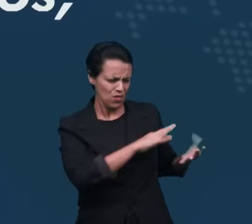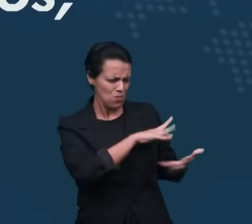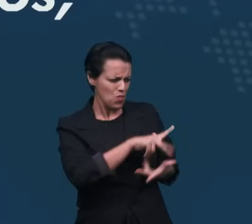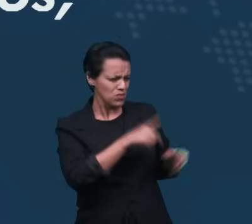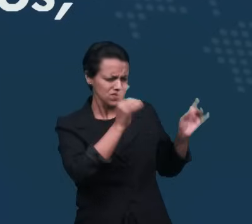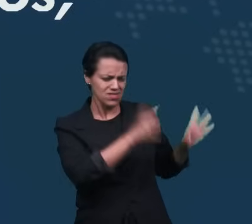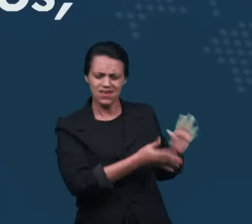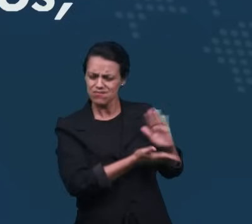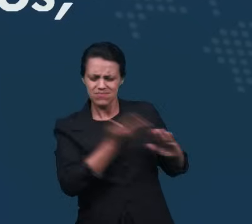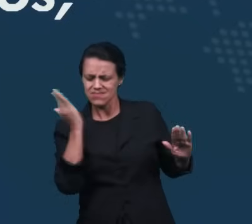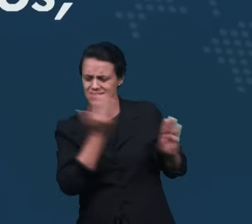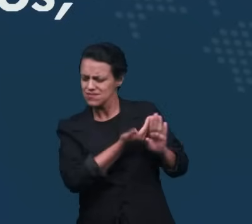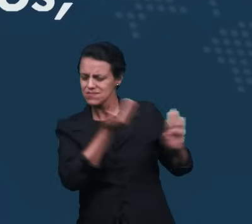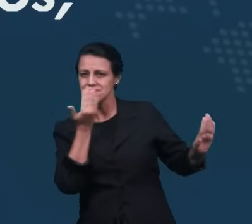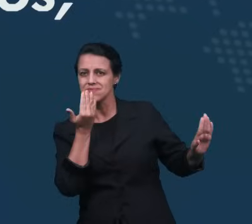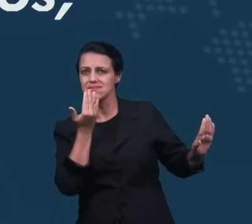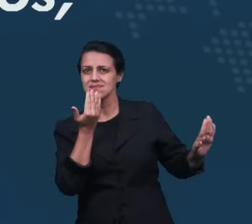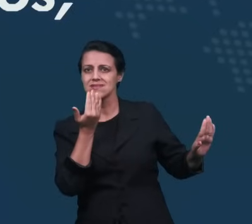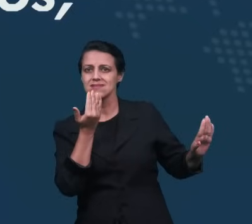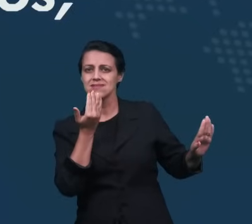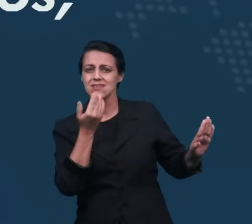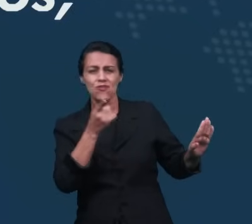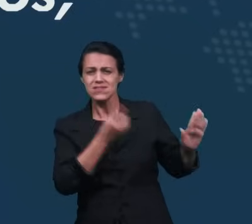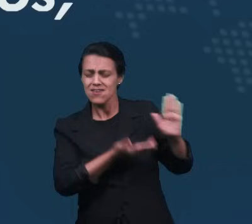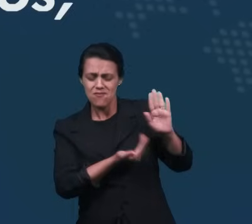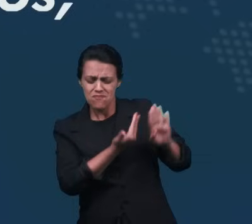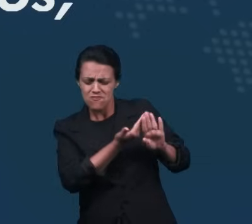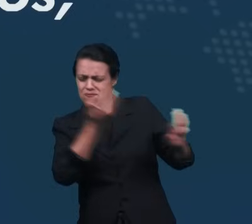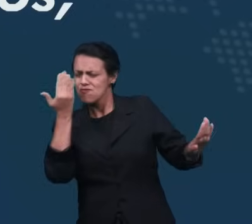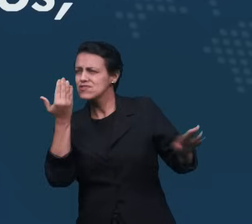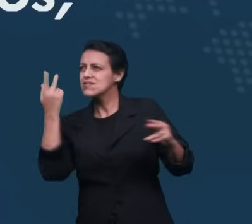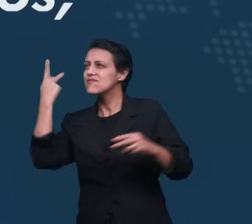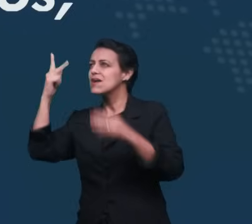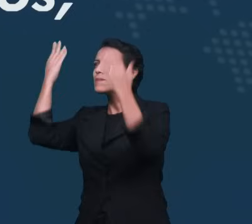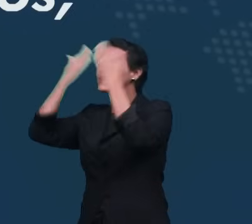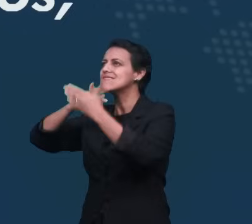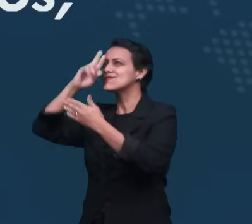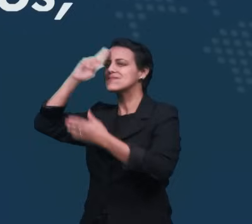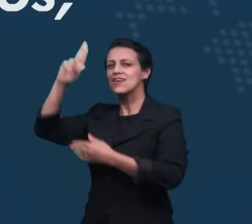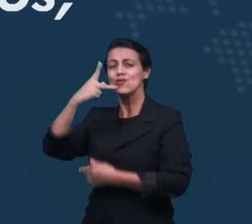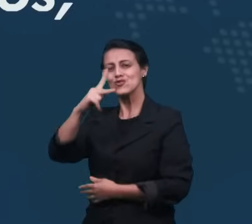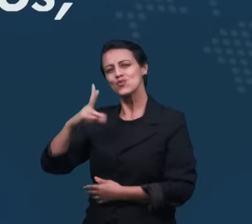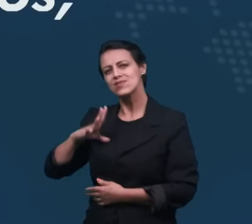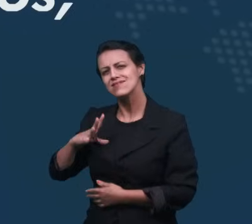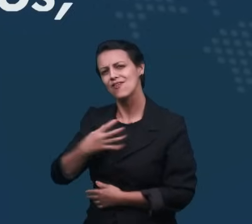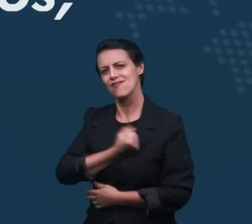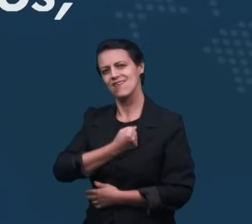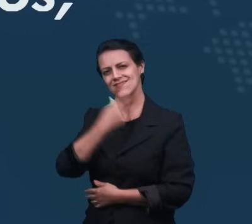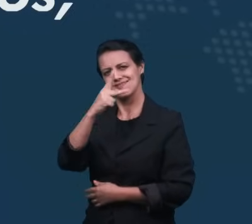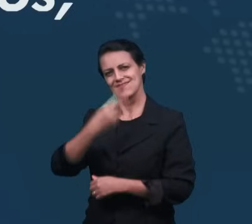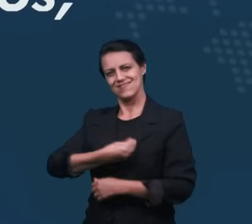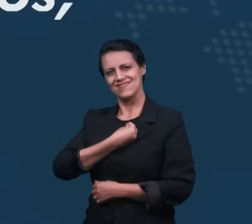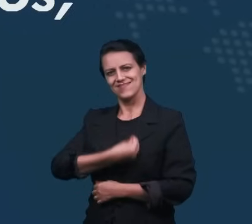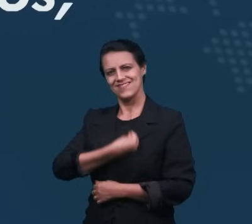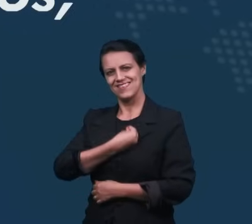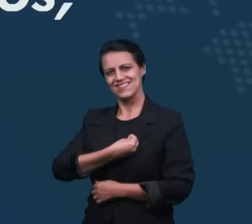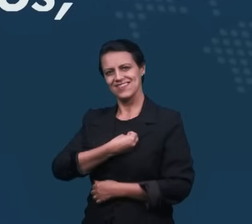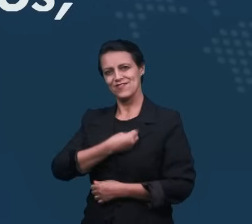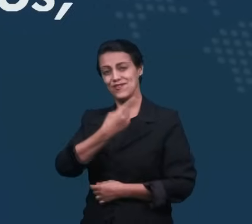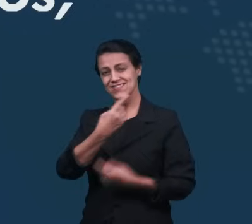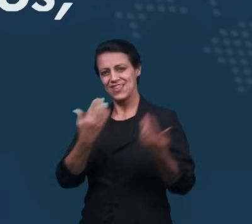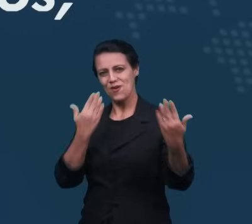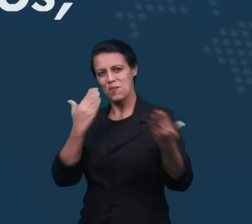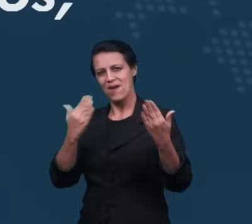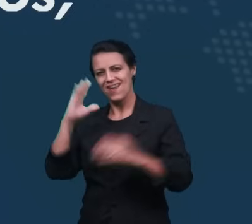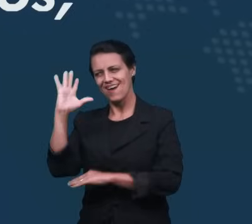vai continuar, mas foge, fugir, salvai a vossa vida e sereis como a tamareira no